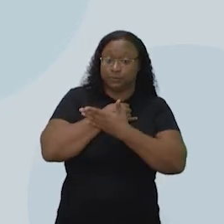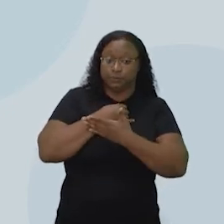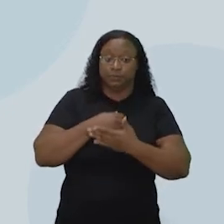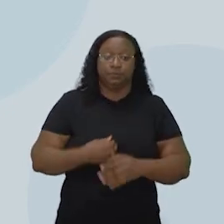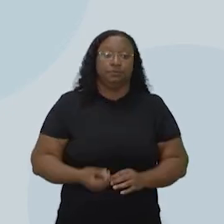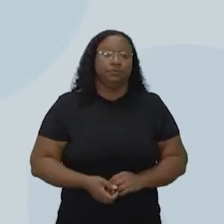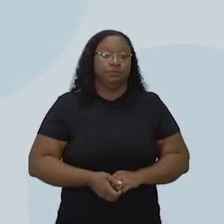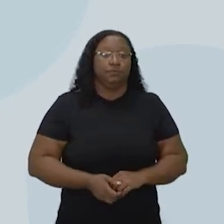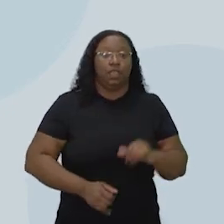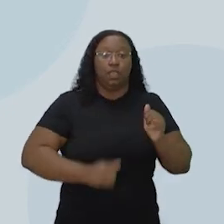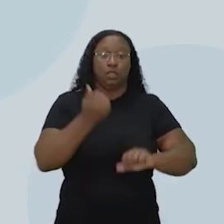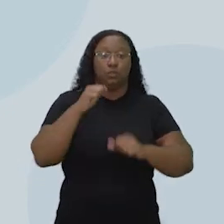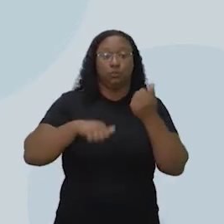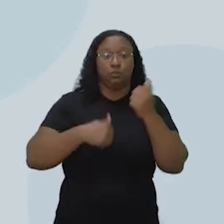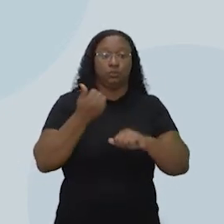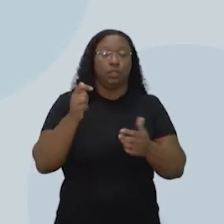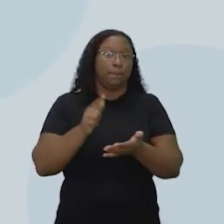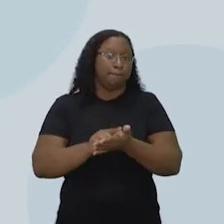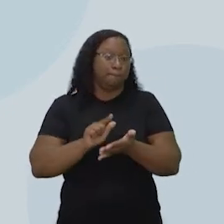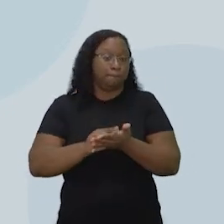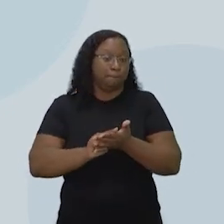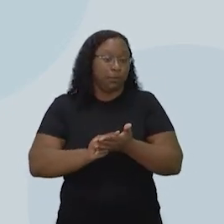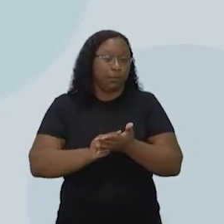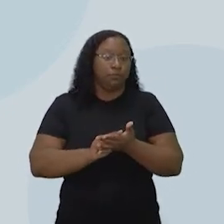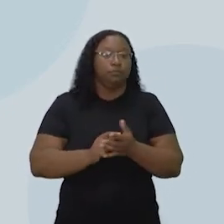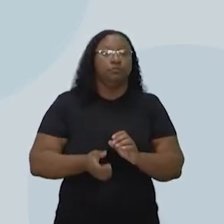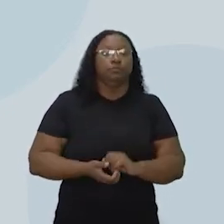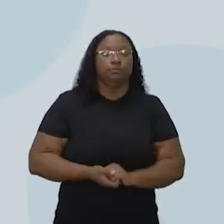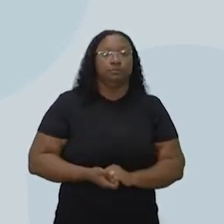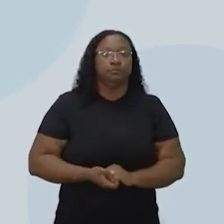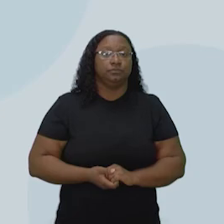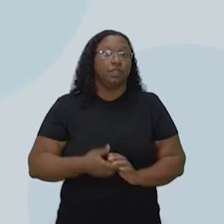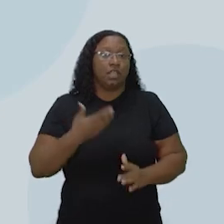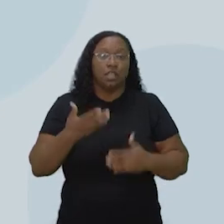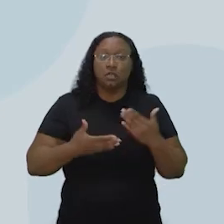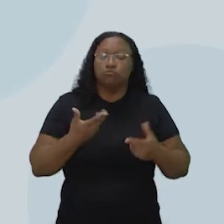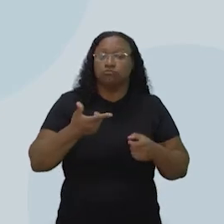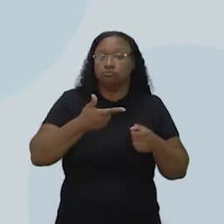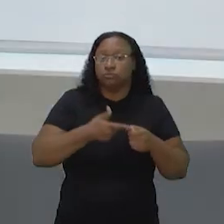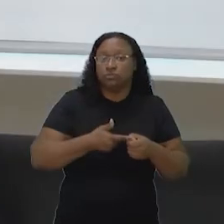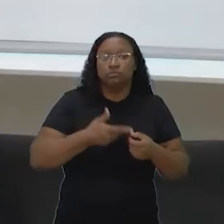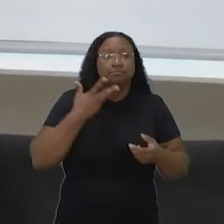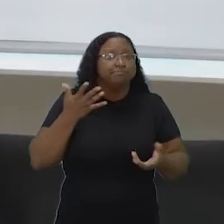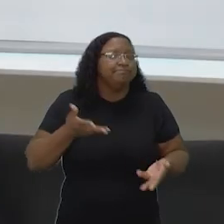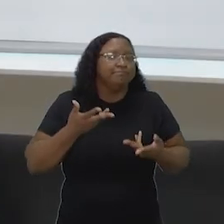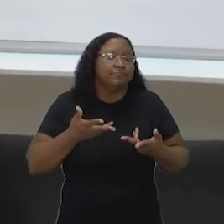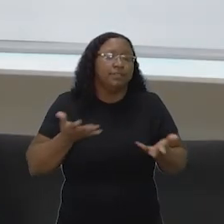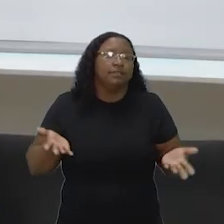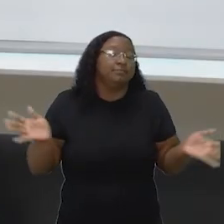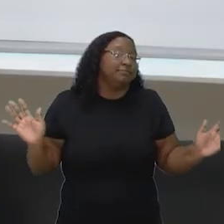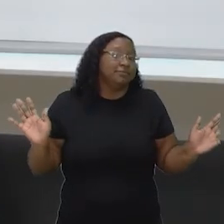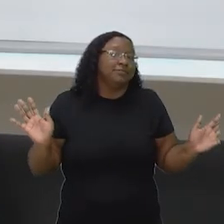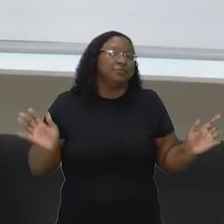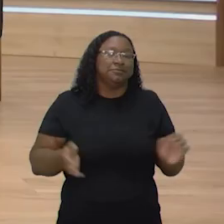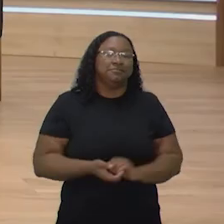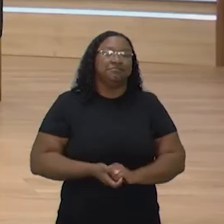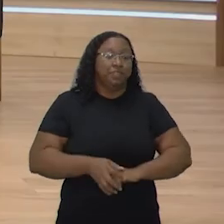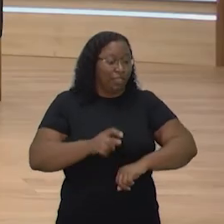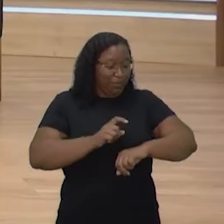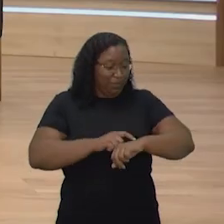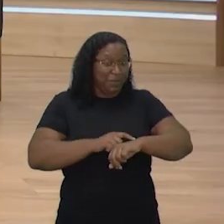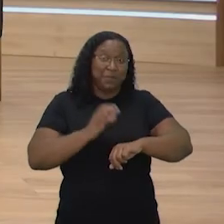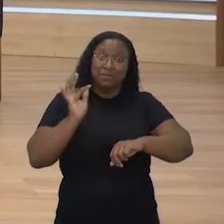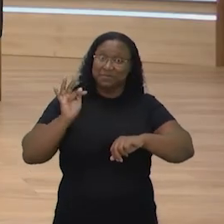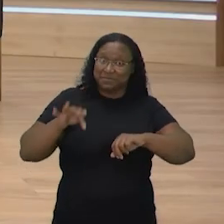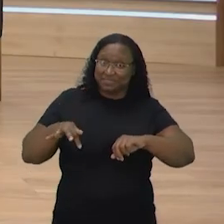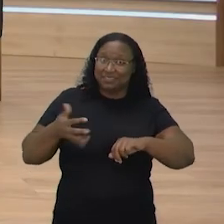indústria de etanol e açúcar, usina de biodiesel, que eu já falei. E é isso, professora. Bom, acabamos em tempo. Eu